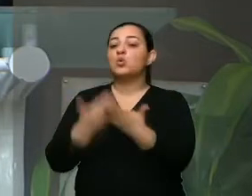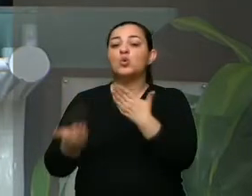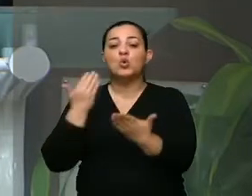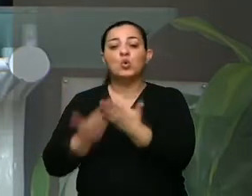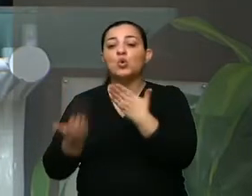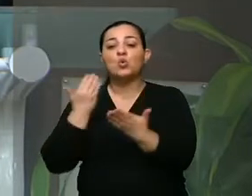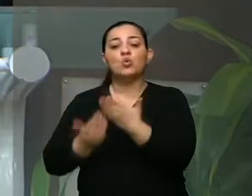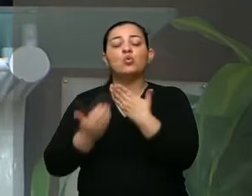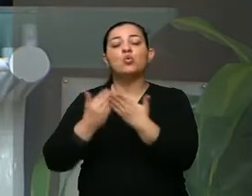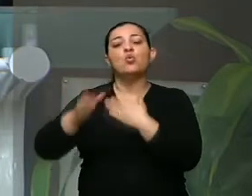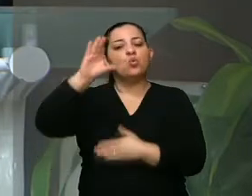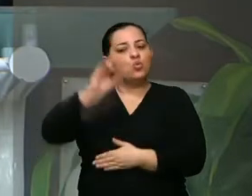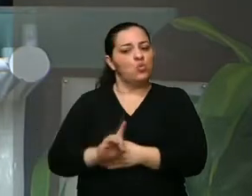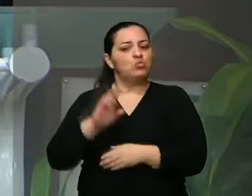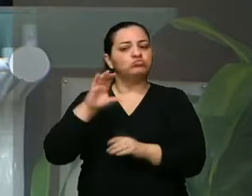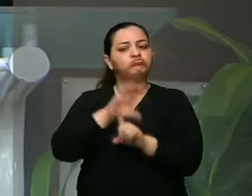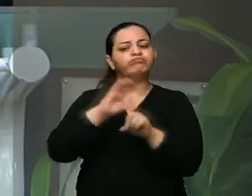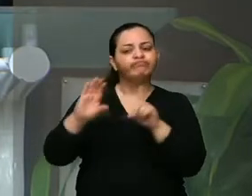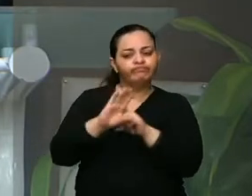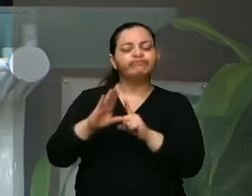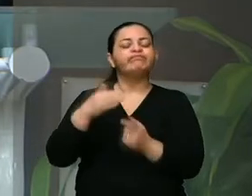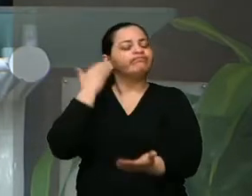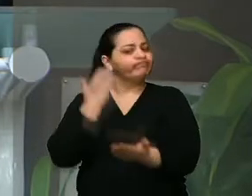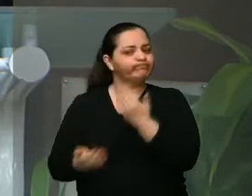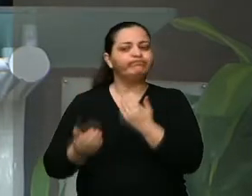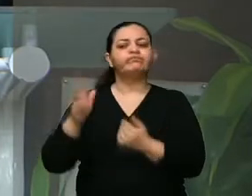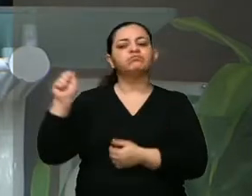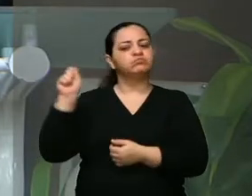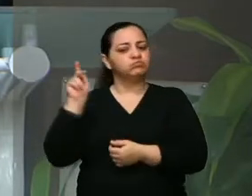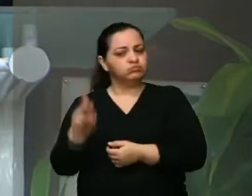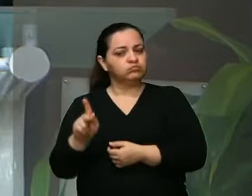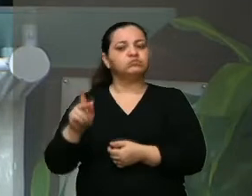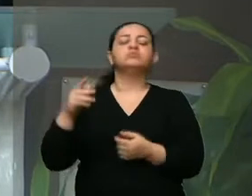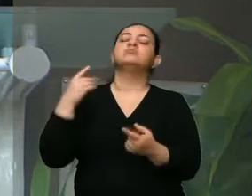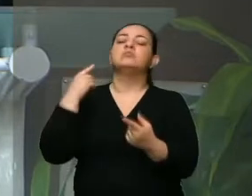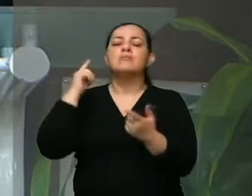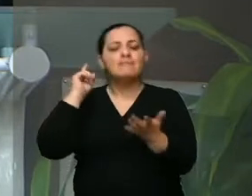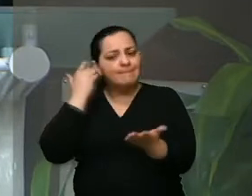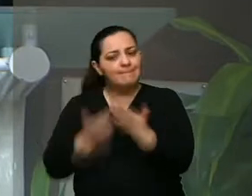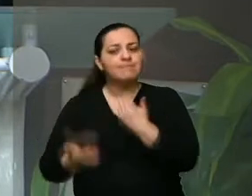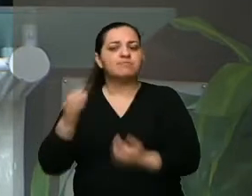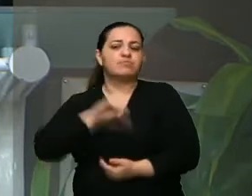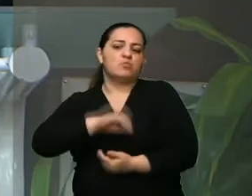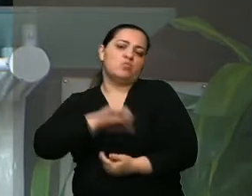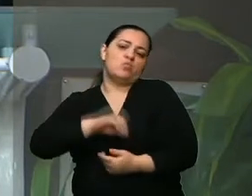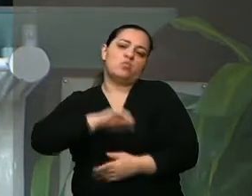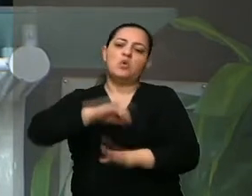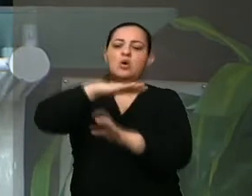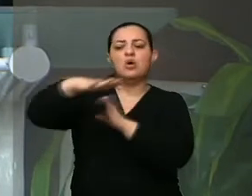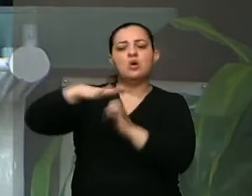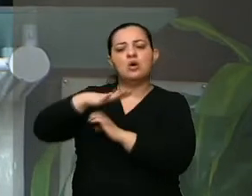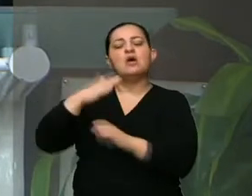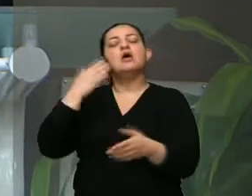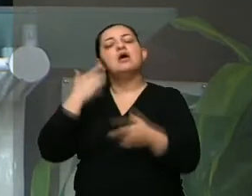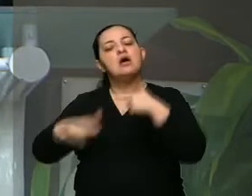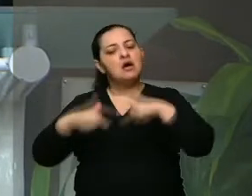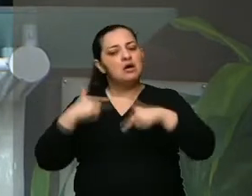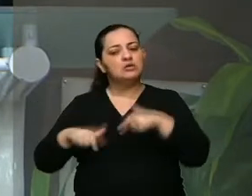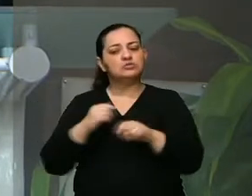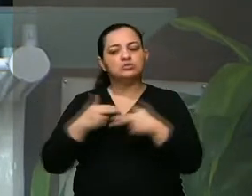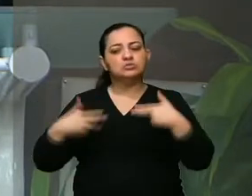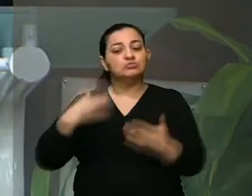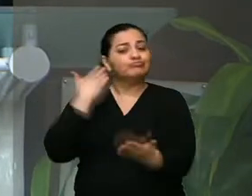direitos de culto você vai perder sua aposentadoria vai perder o seu salário seu emprego a